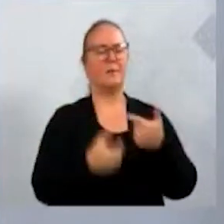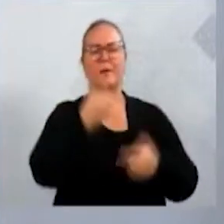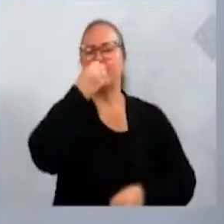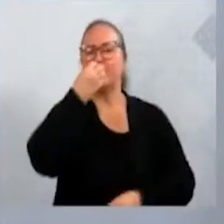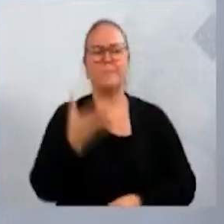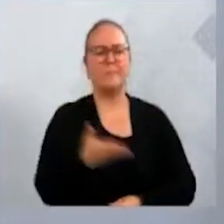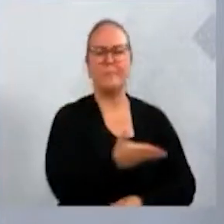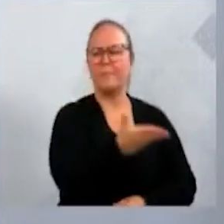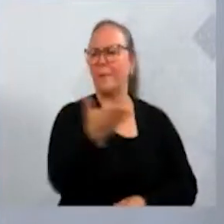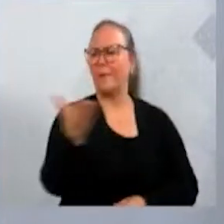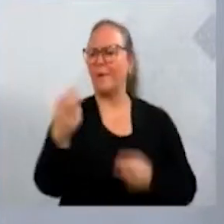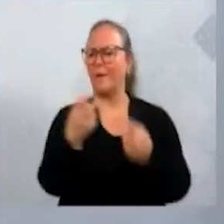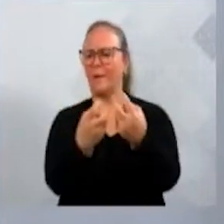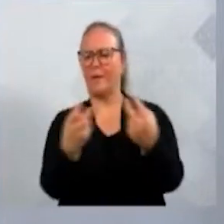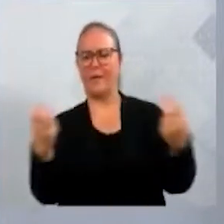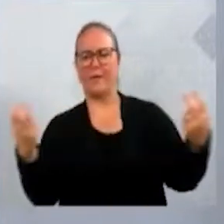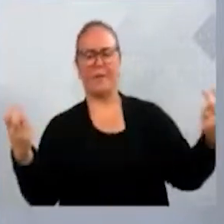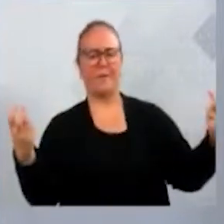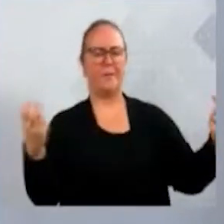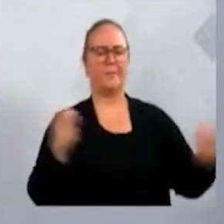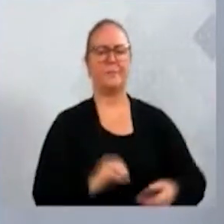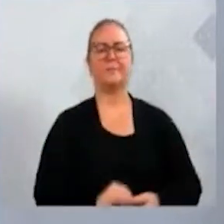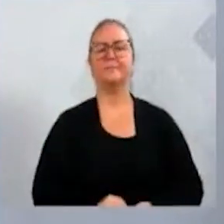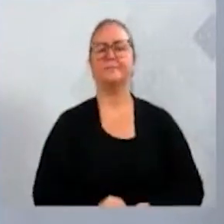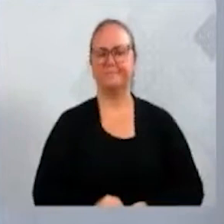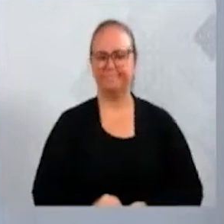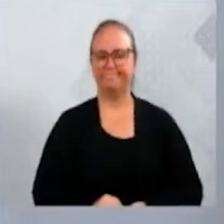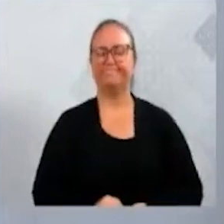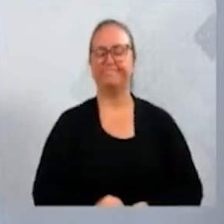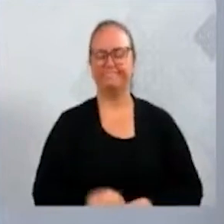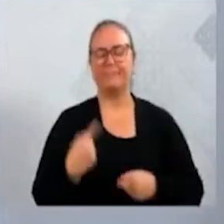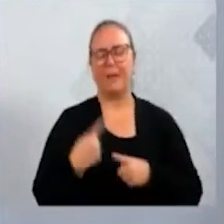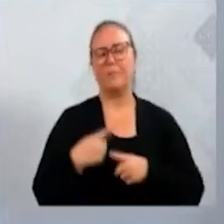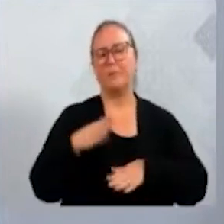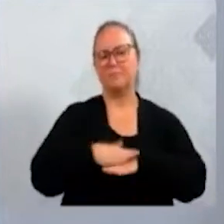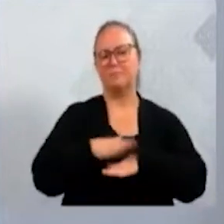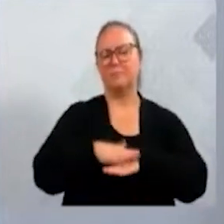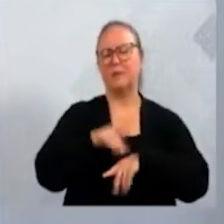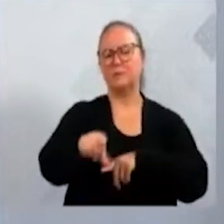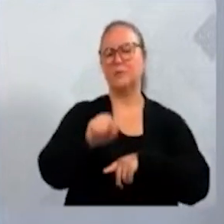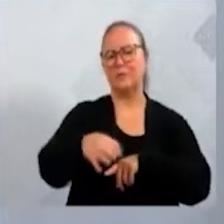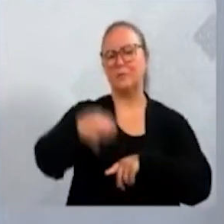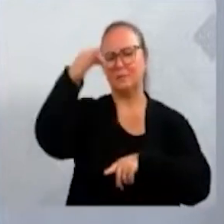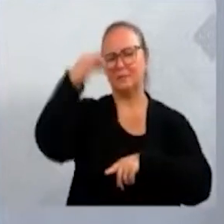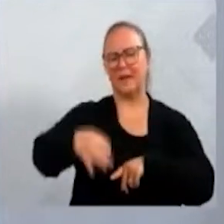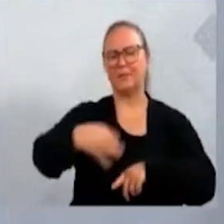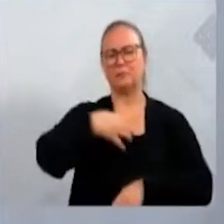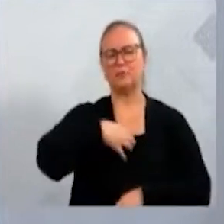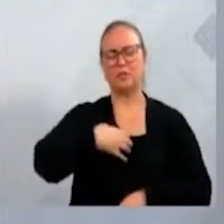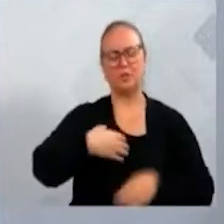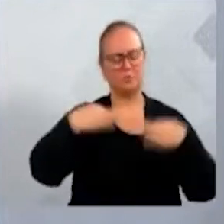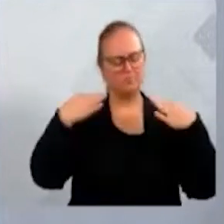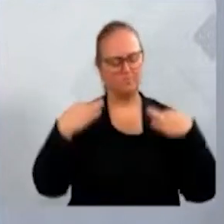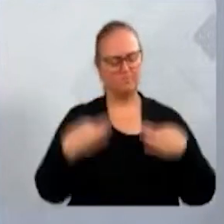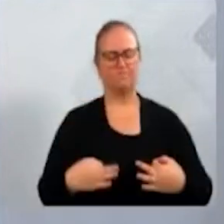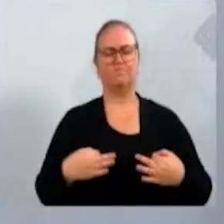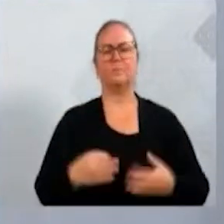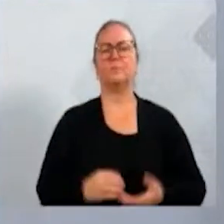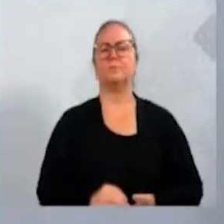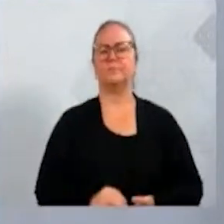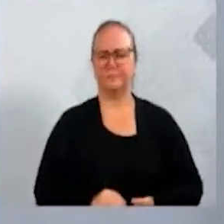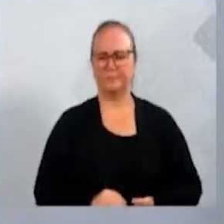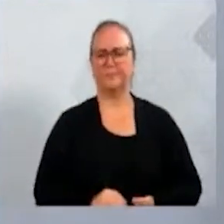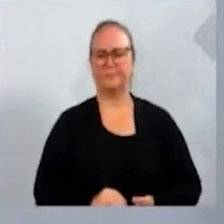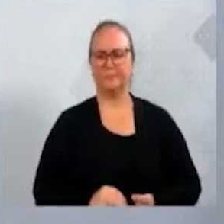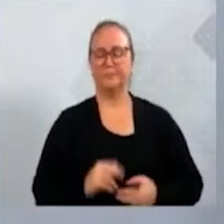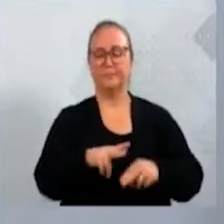aqui baseado em escolhas certas que lutaram por seus ideais por isso queremos reiterar o nosso